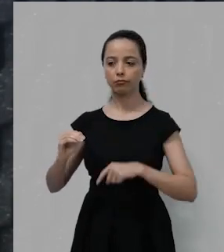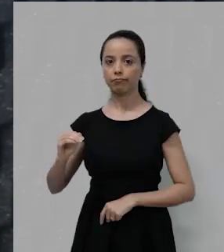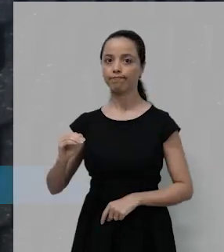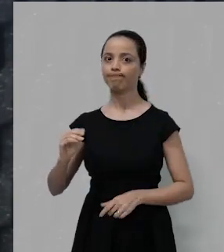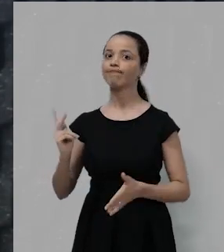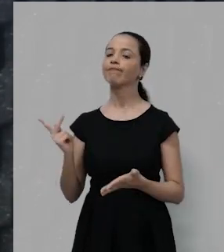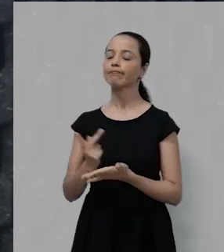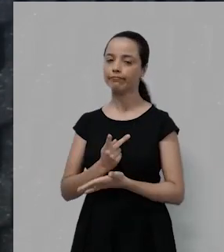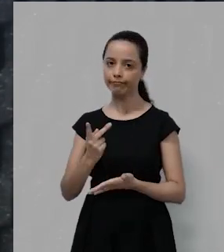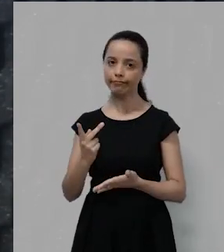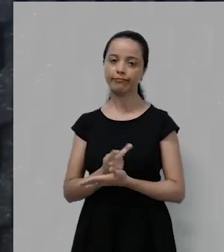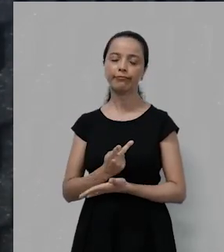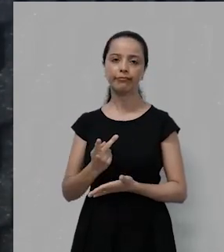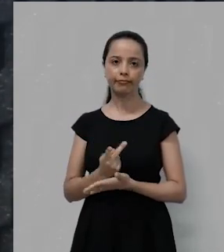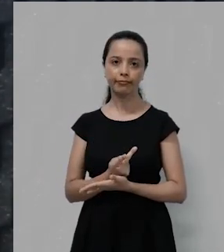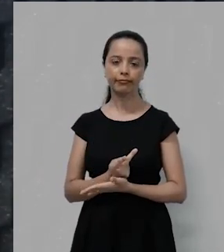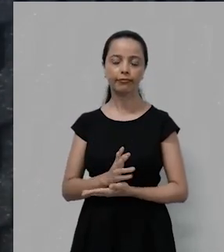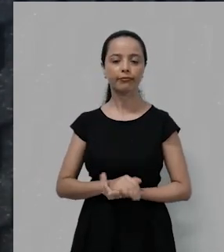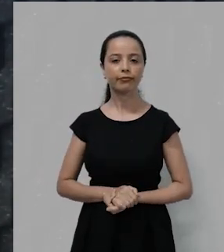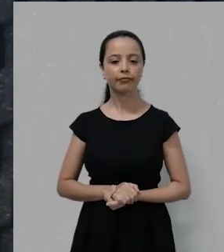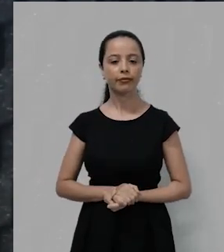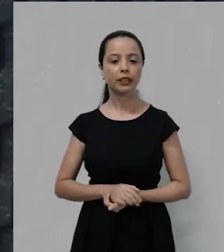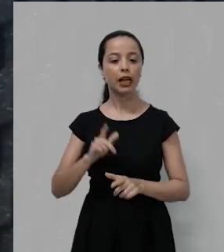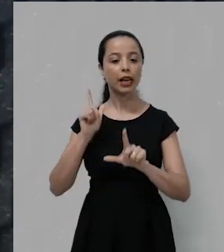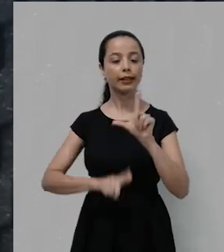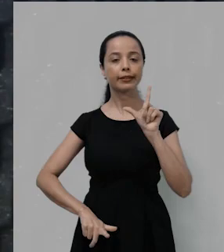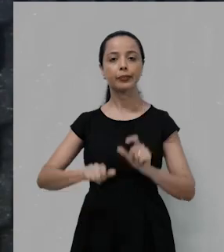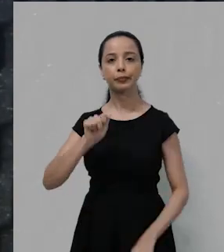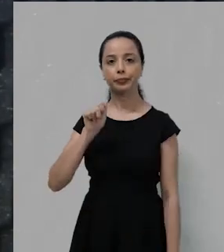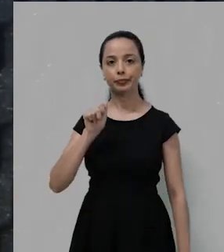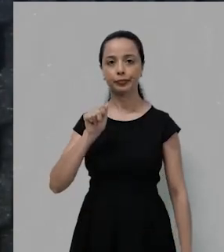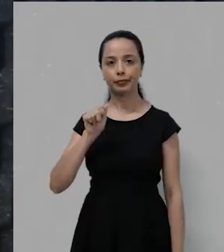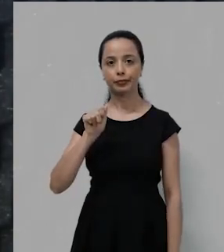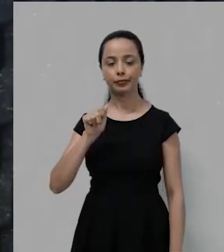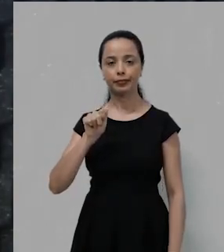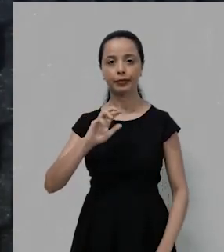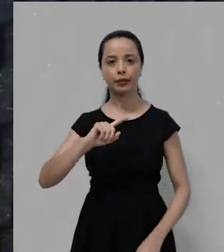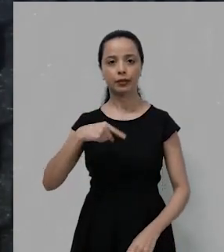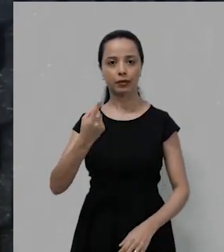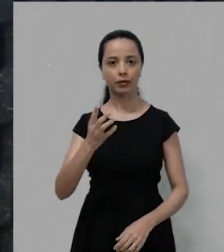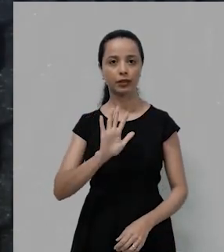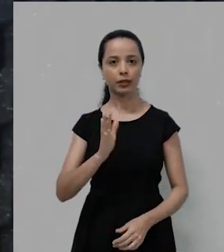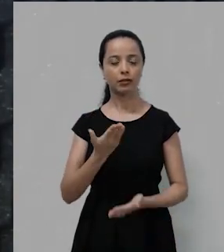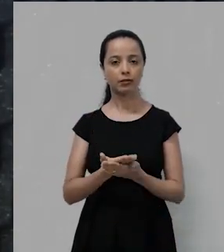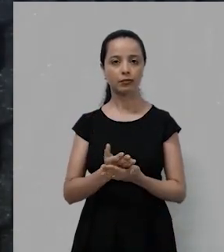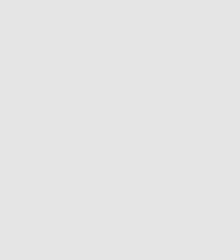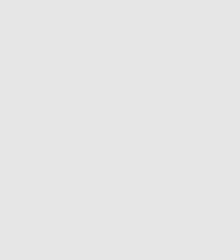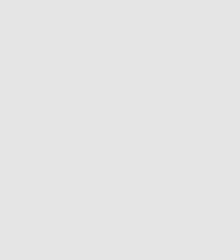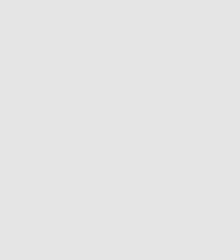aqui também, pessoal. Então, realmente é a letra A, ok? Até a próxima aula. Tchau, tchau.